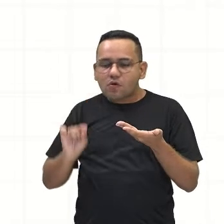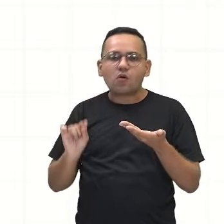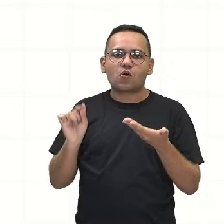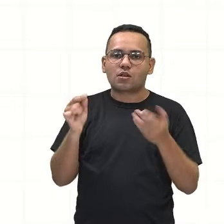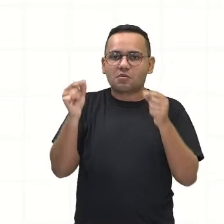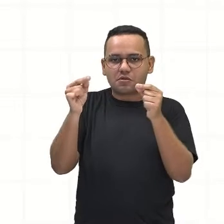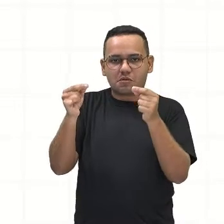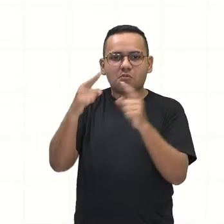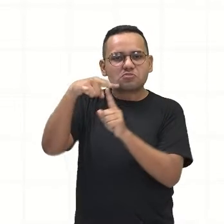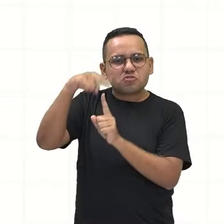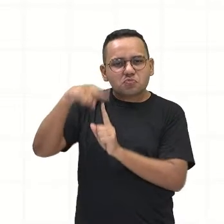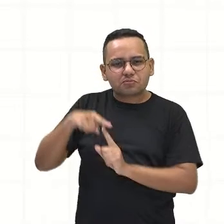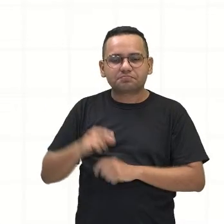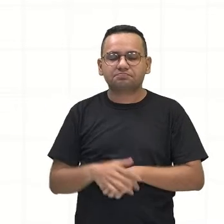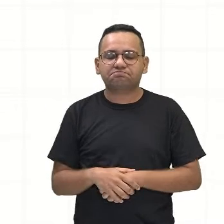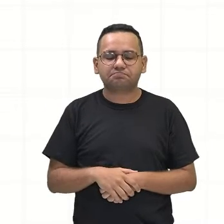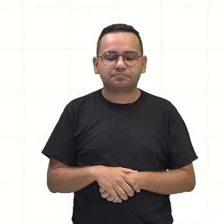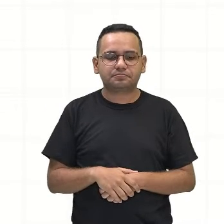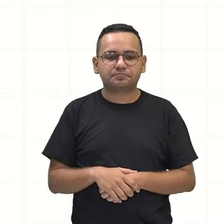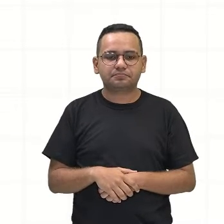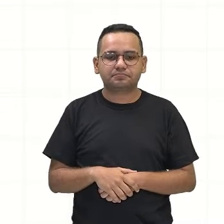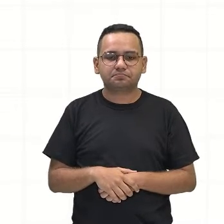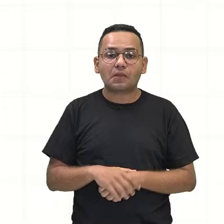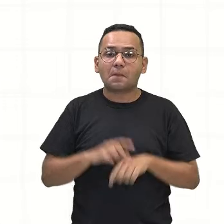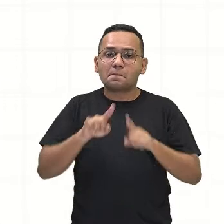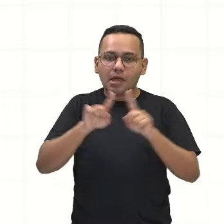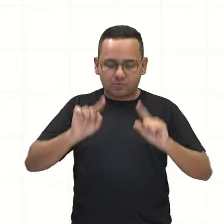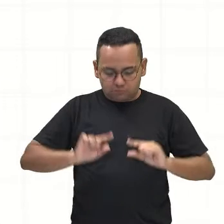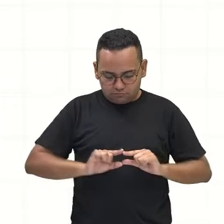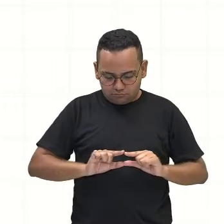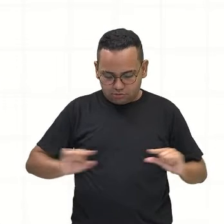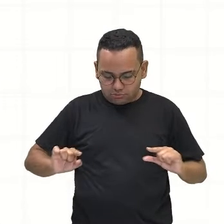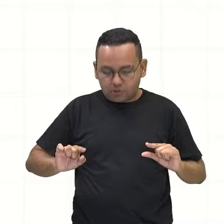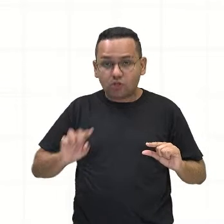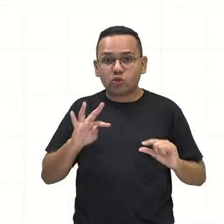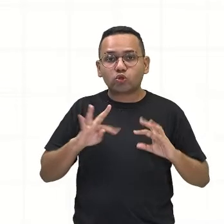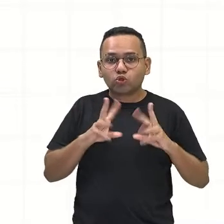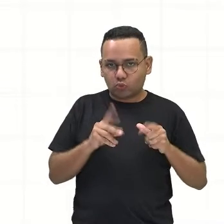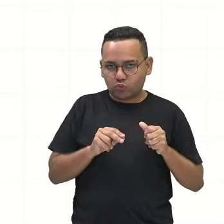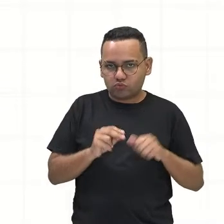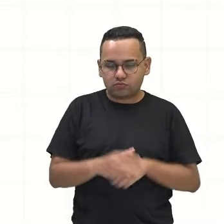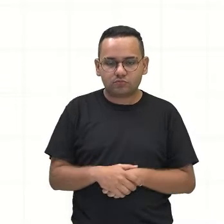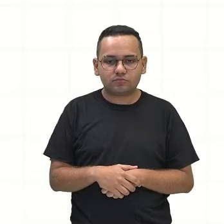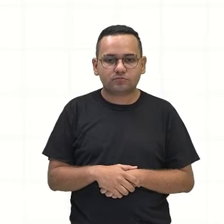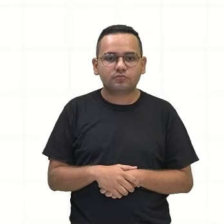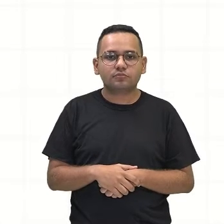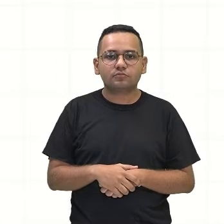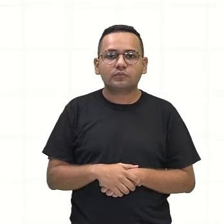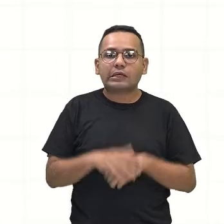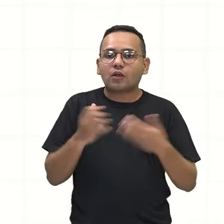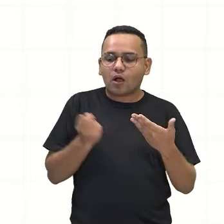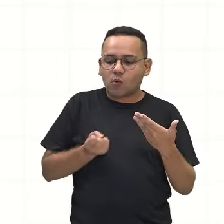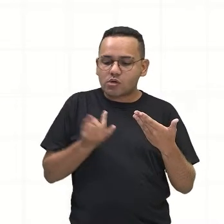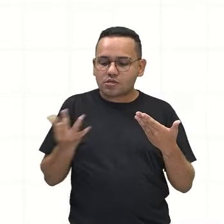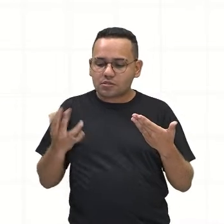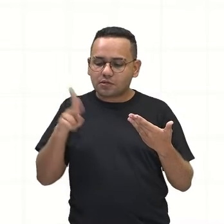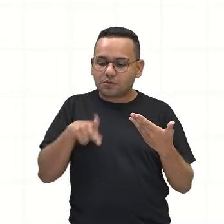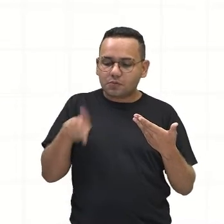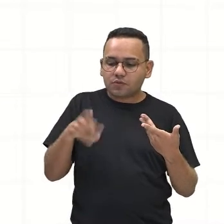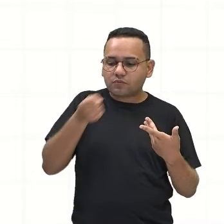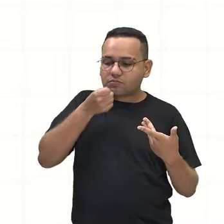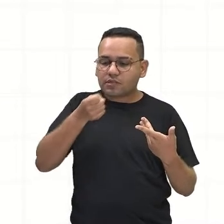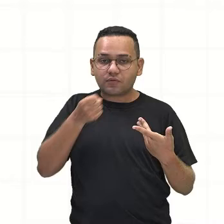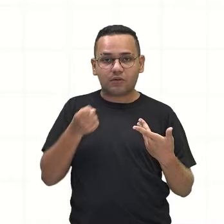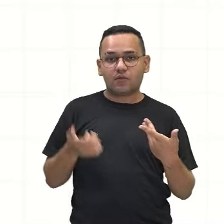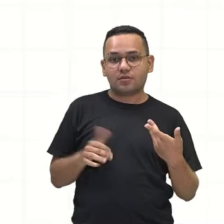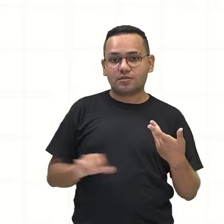tem o total na última linha. Foram entrevistados 100 professores. Tá?